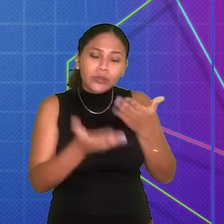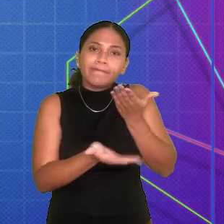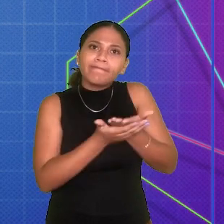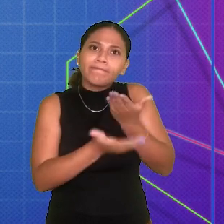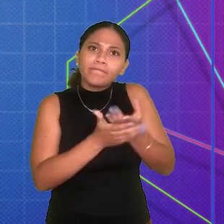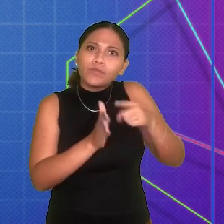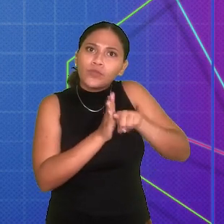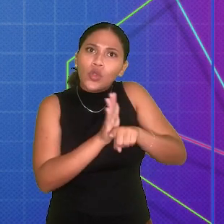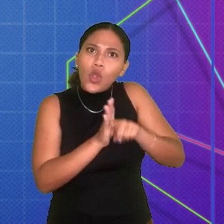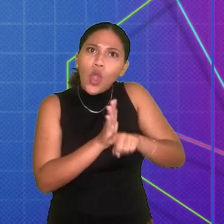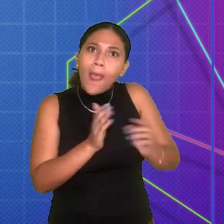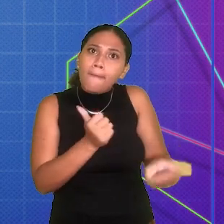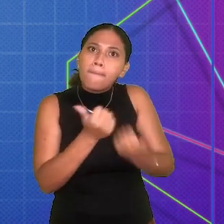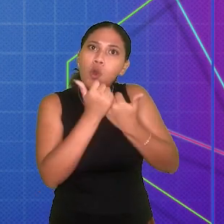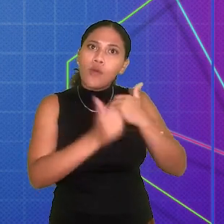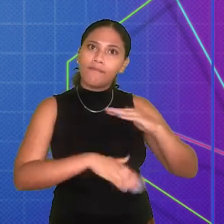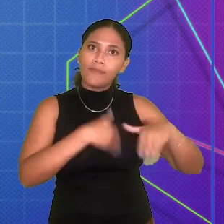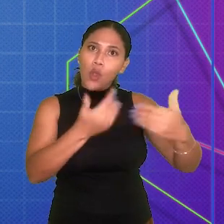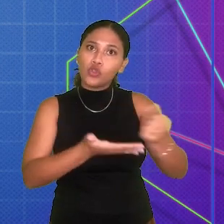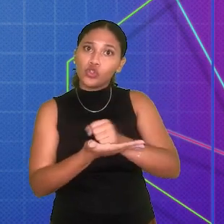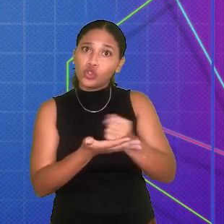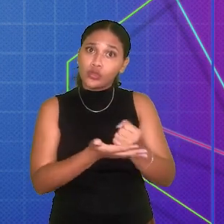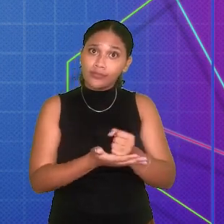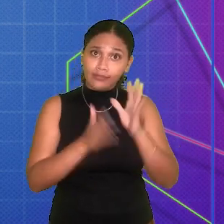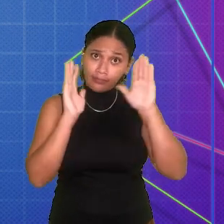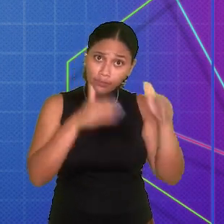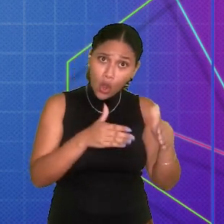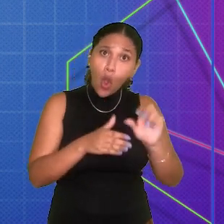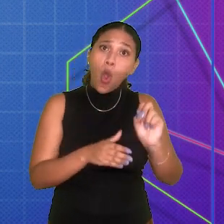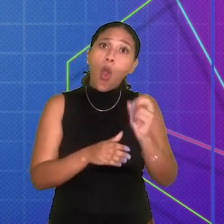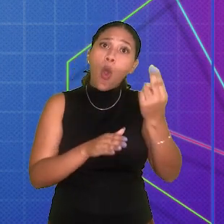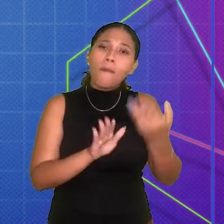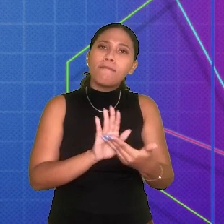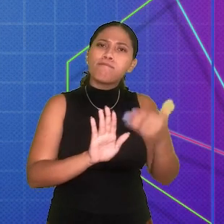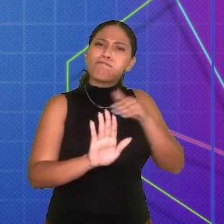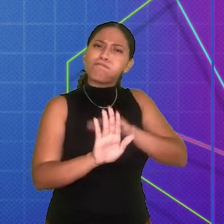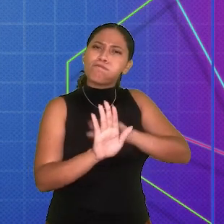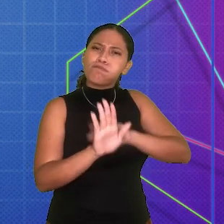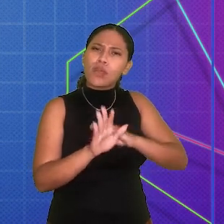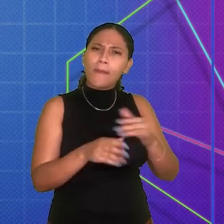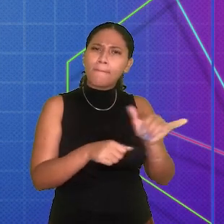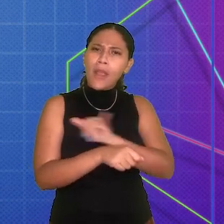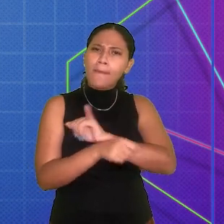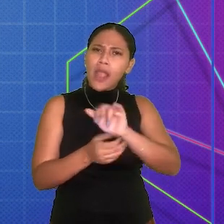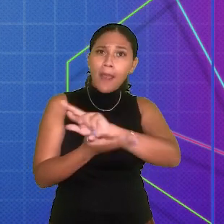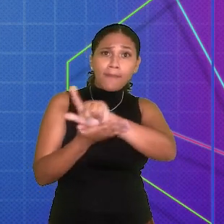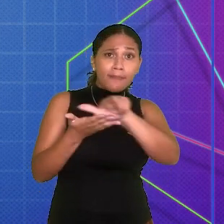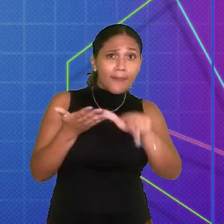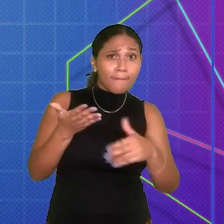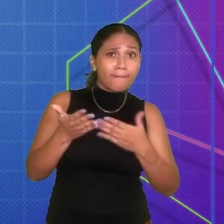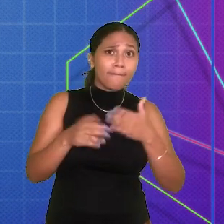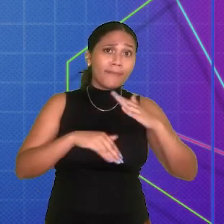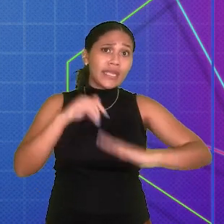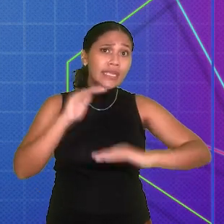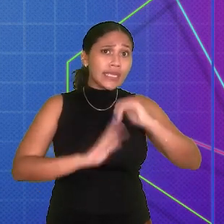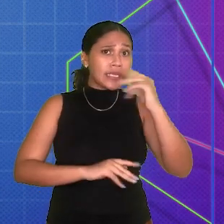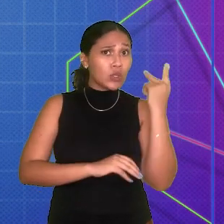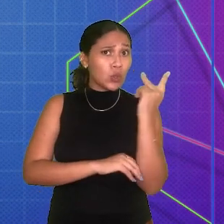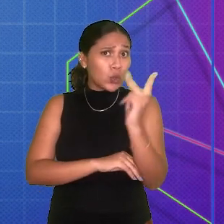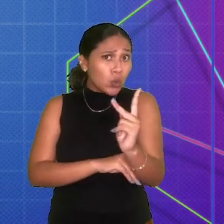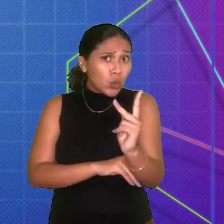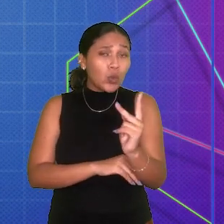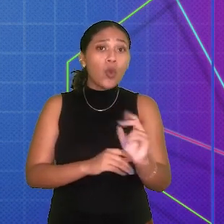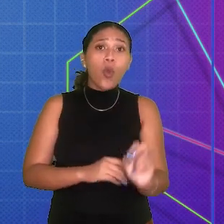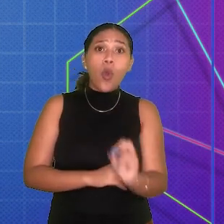no desenvolvimento dos jogos, seja diretamente, seja como parte das diversas habilidades que são necessárias no desenvolvimento de projetos